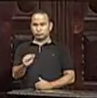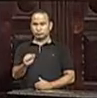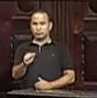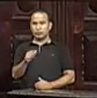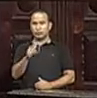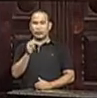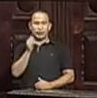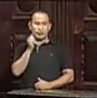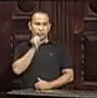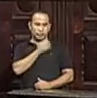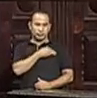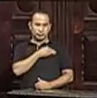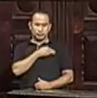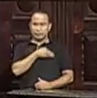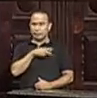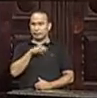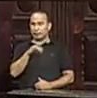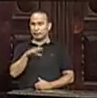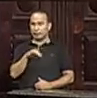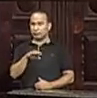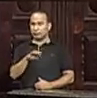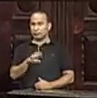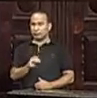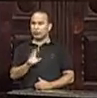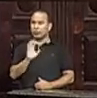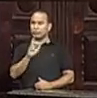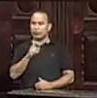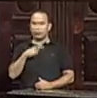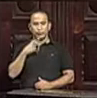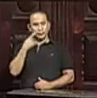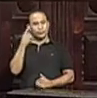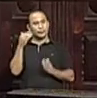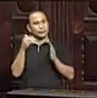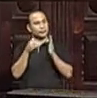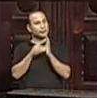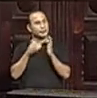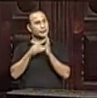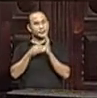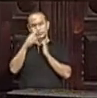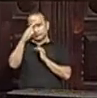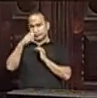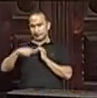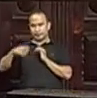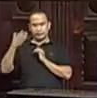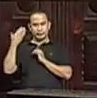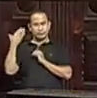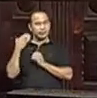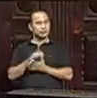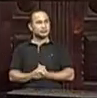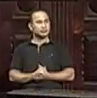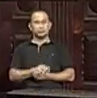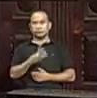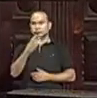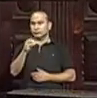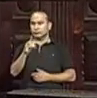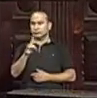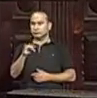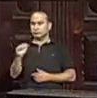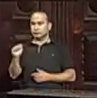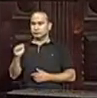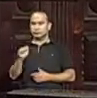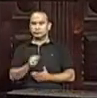desembargadora, relatora, já abriu o prazo, na semana passada, de 30